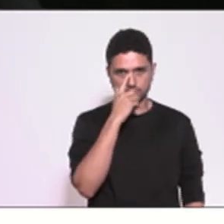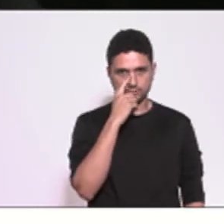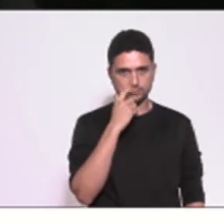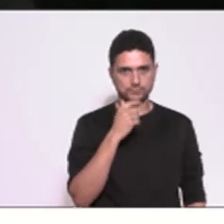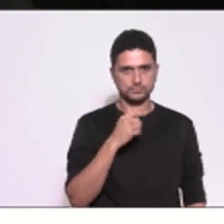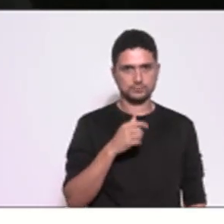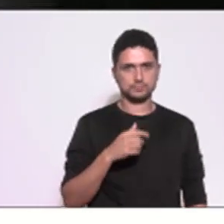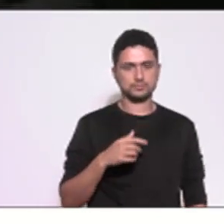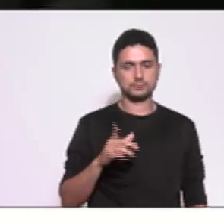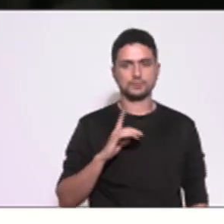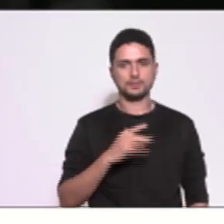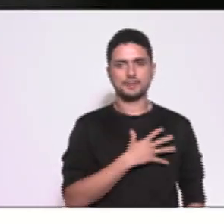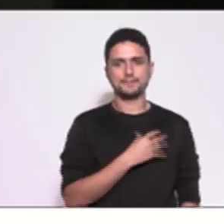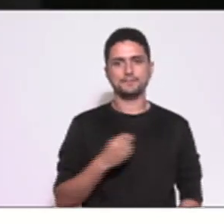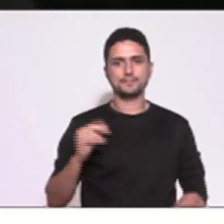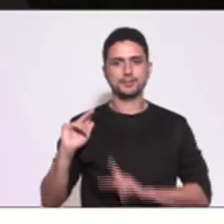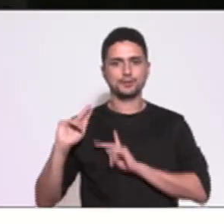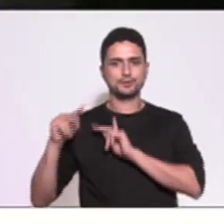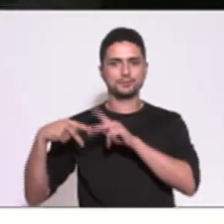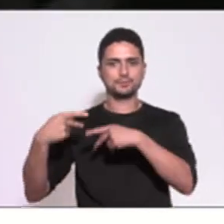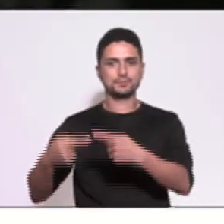Cheio de herdeiros.